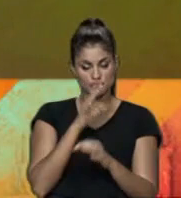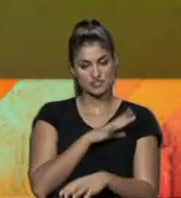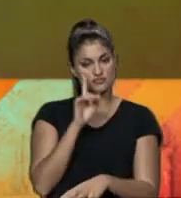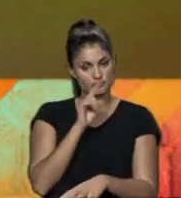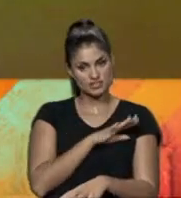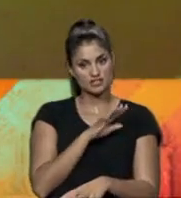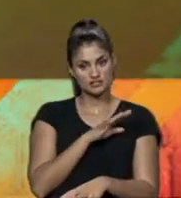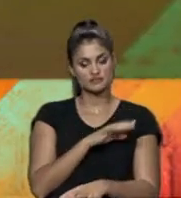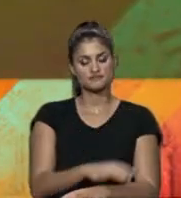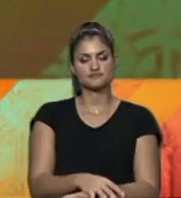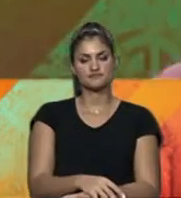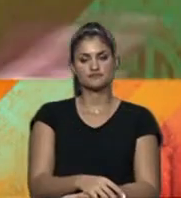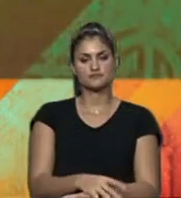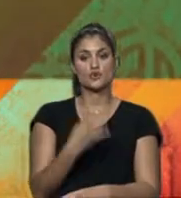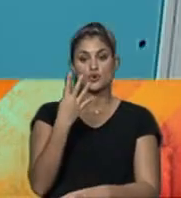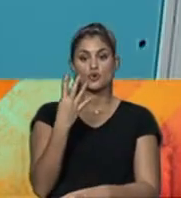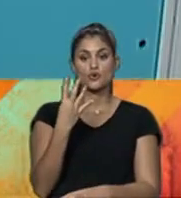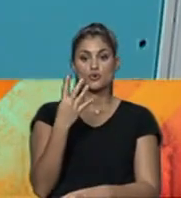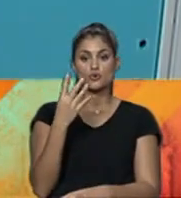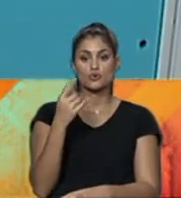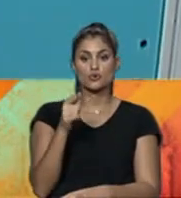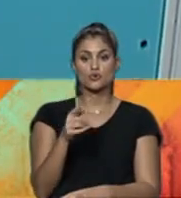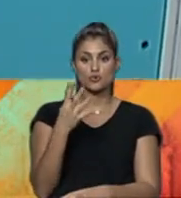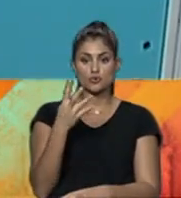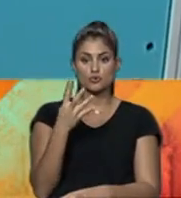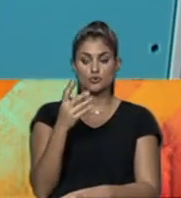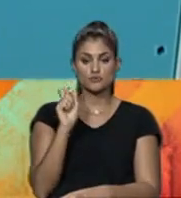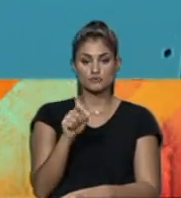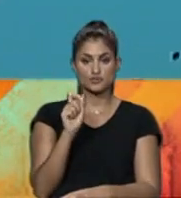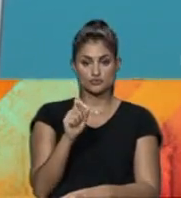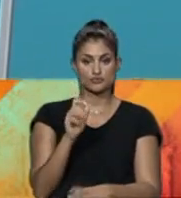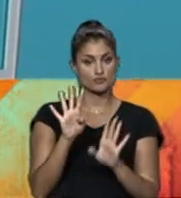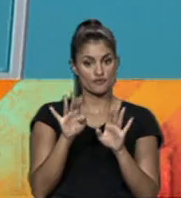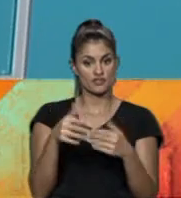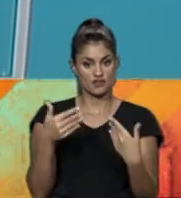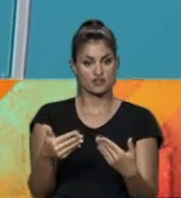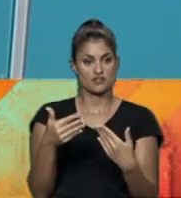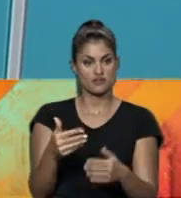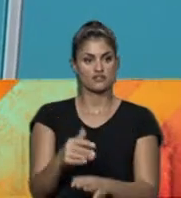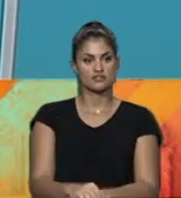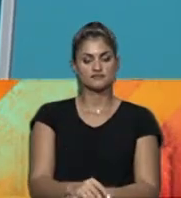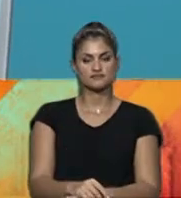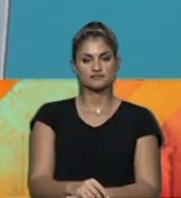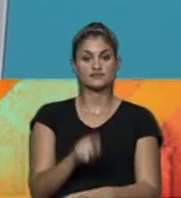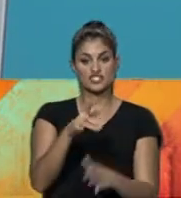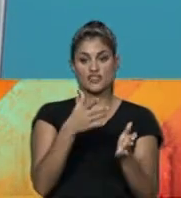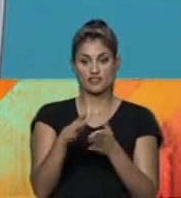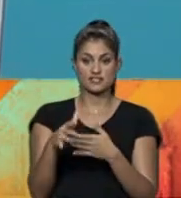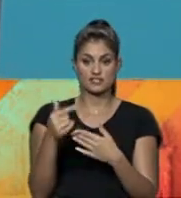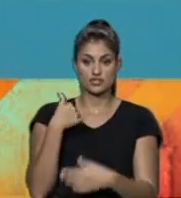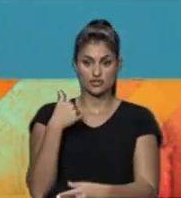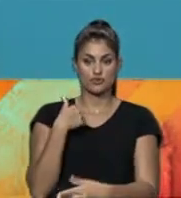hoje. Exatamente. Olha, querida amiga, temos 4 minutos os doces conventuais para a conclusão. Vamos. Pronto, acelerar, vamos, já sabes, estamos em televisão. Nesta fase, então, eu